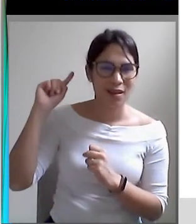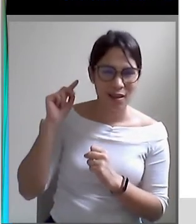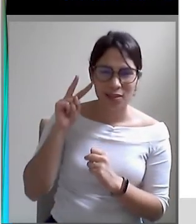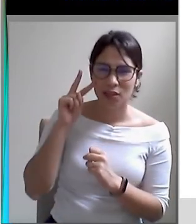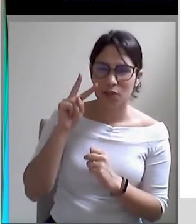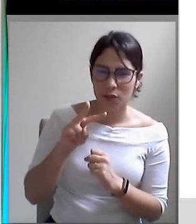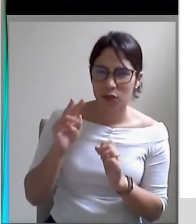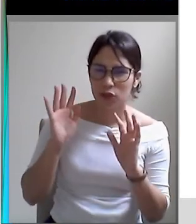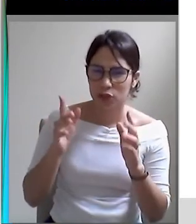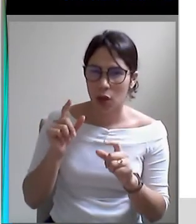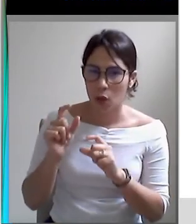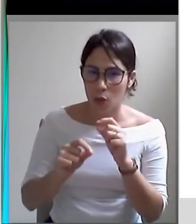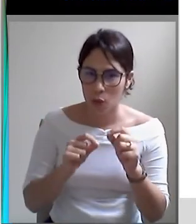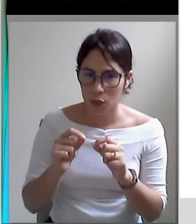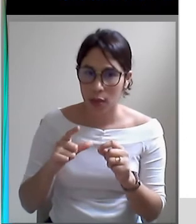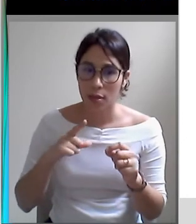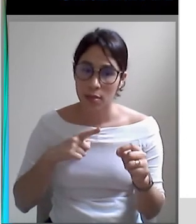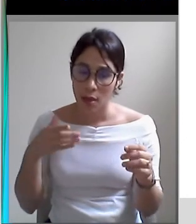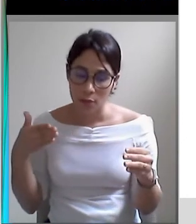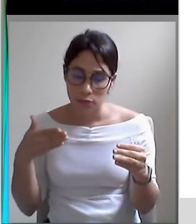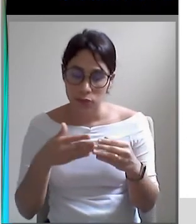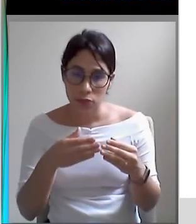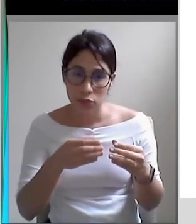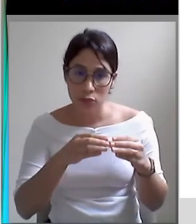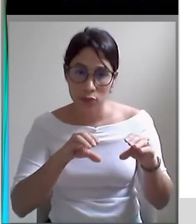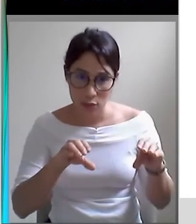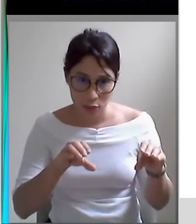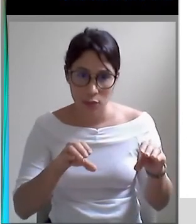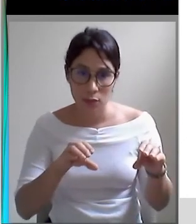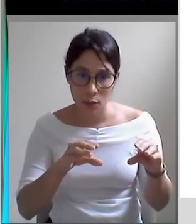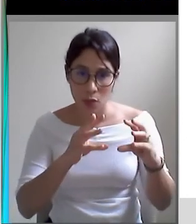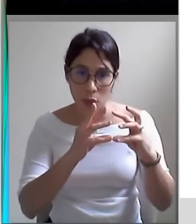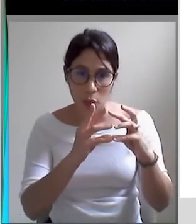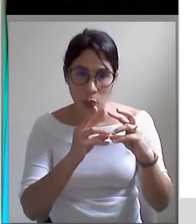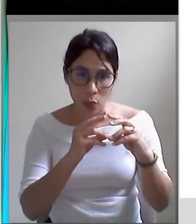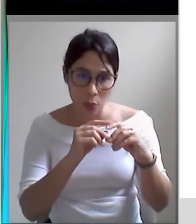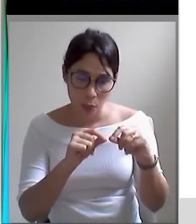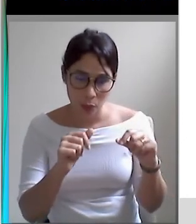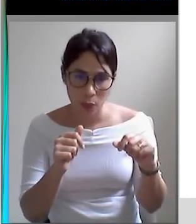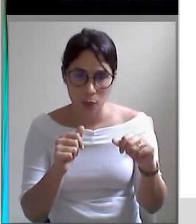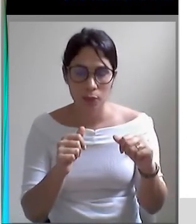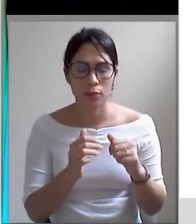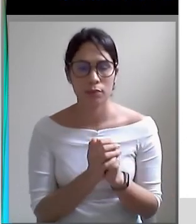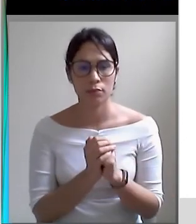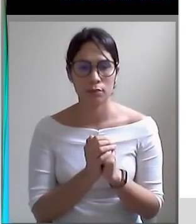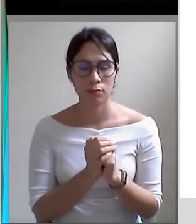Já vimos anteriormente que lisossomos contêm enzimas digestivas.